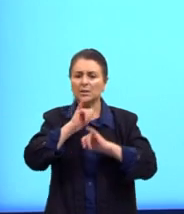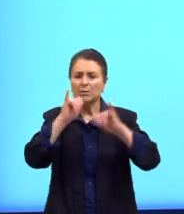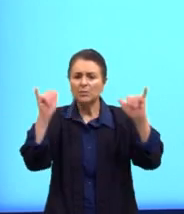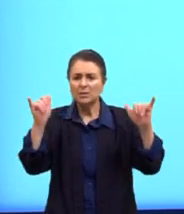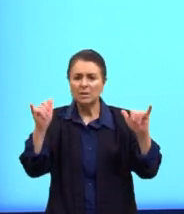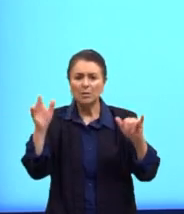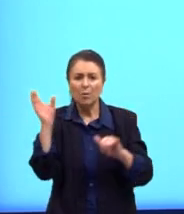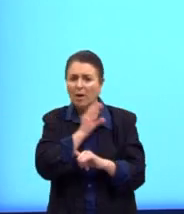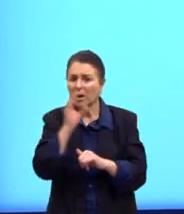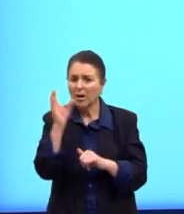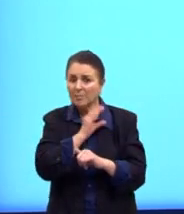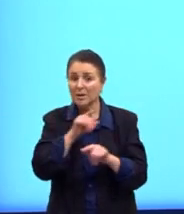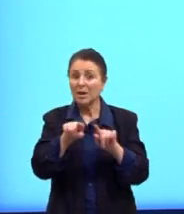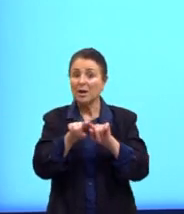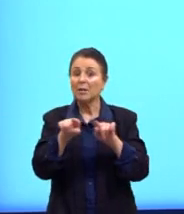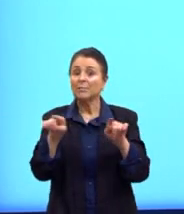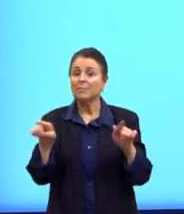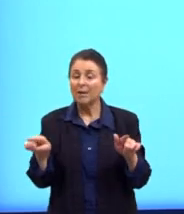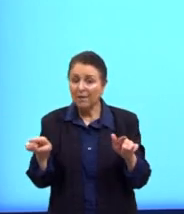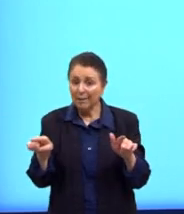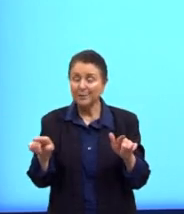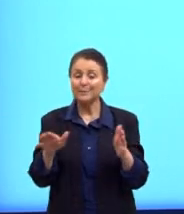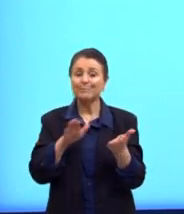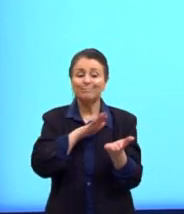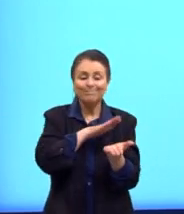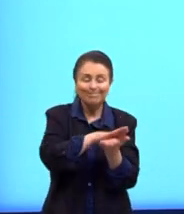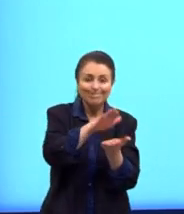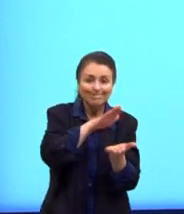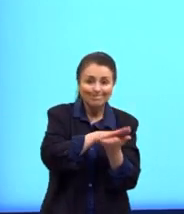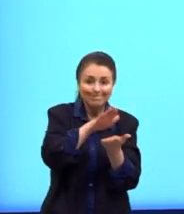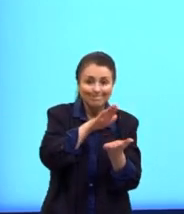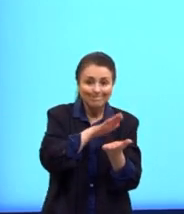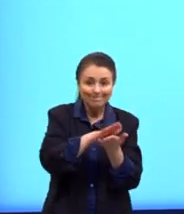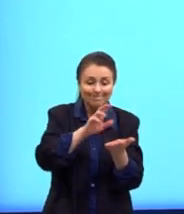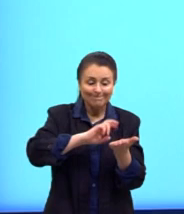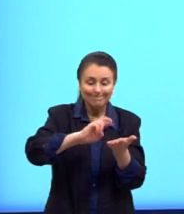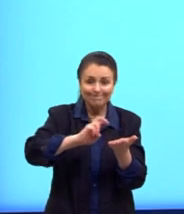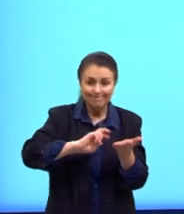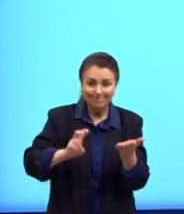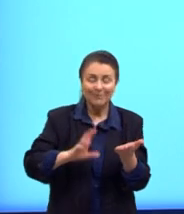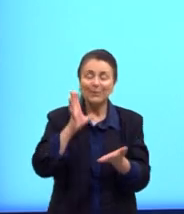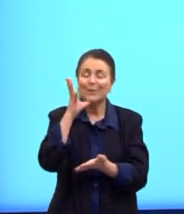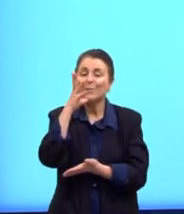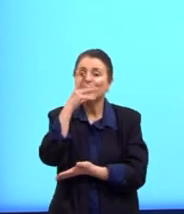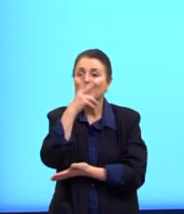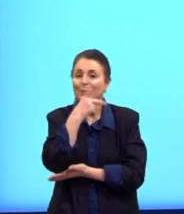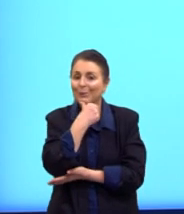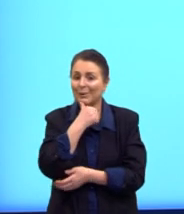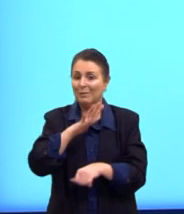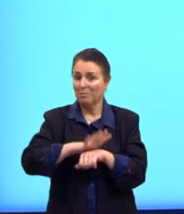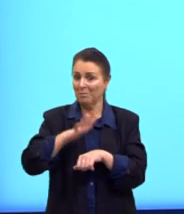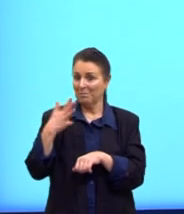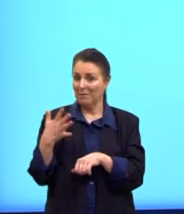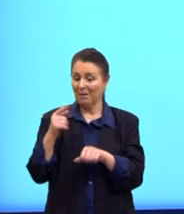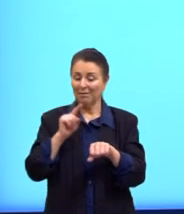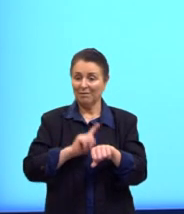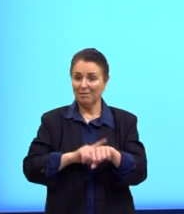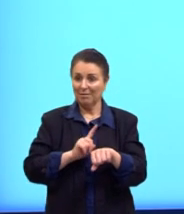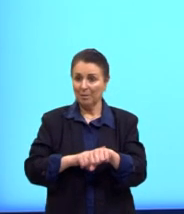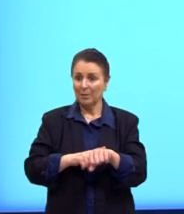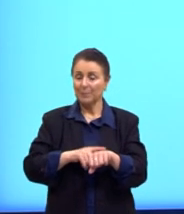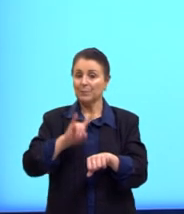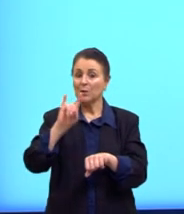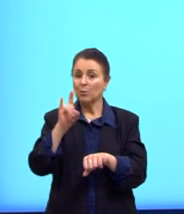mas nos meios né impressos elas demora para chegar tá aqui